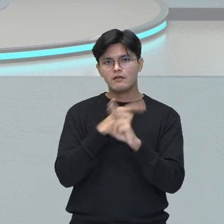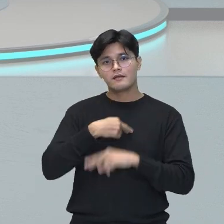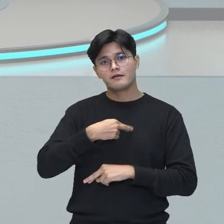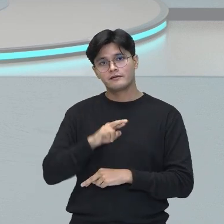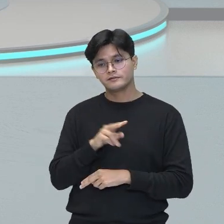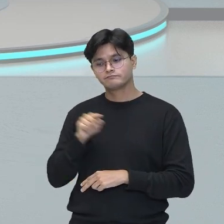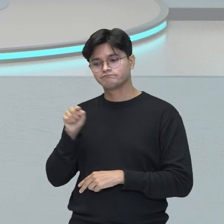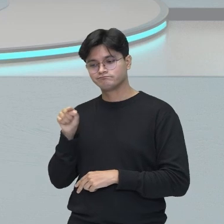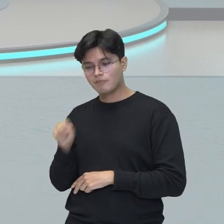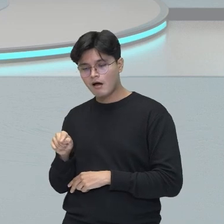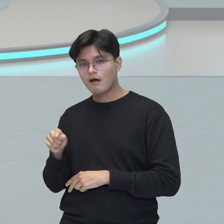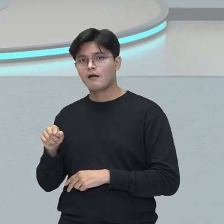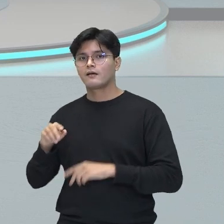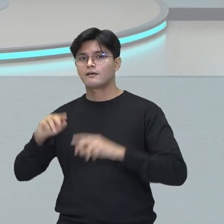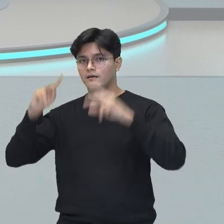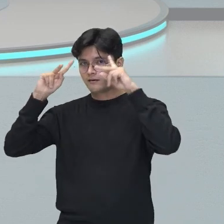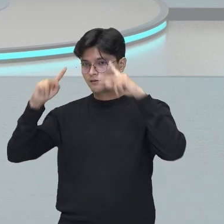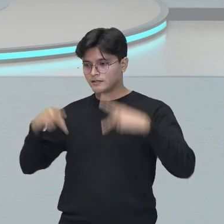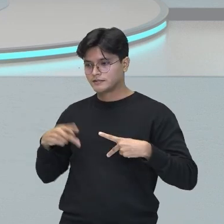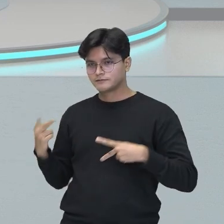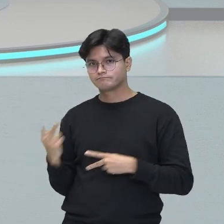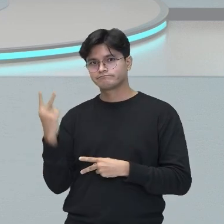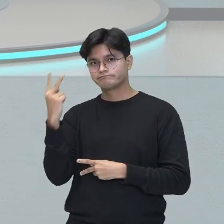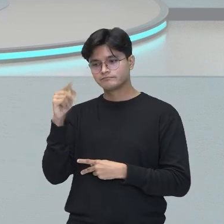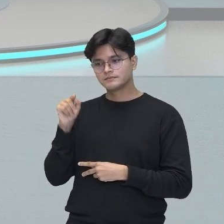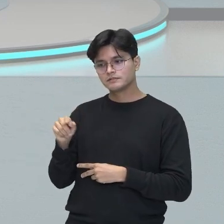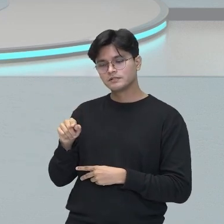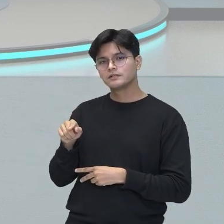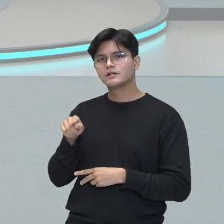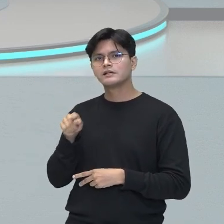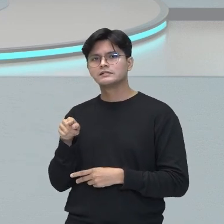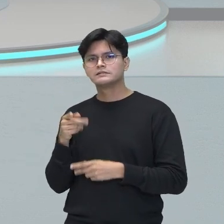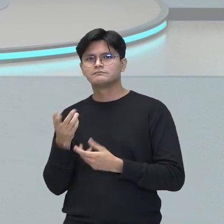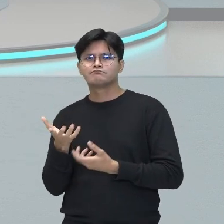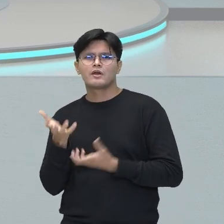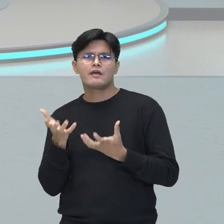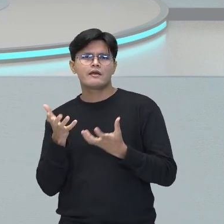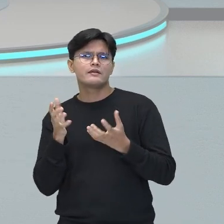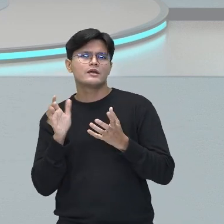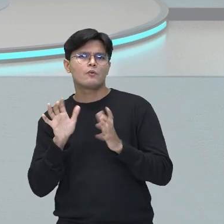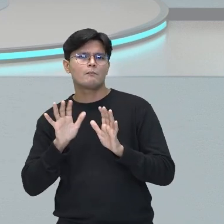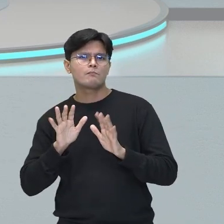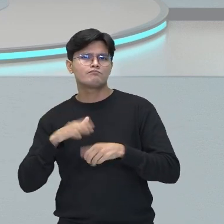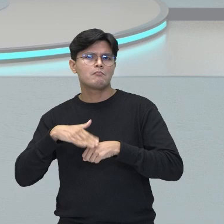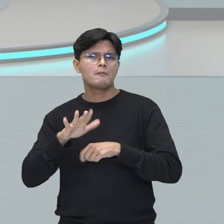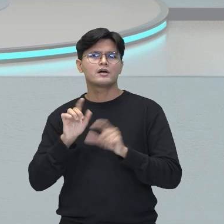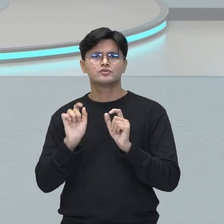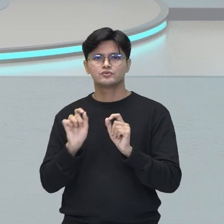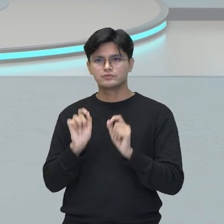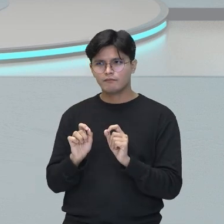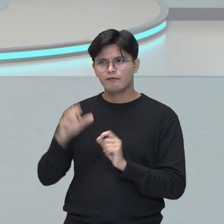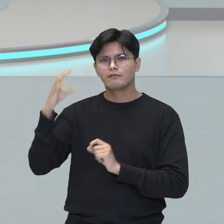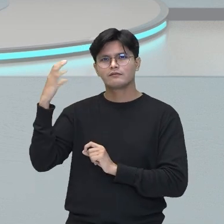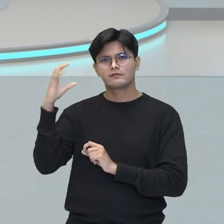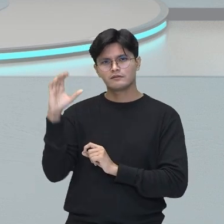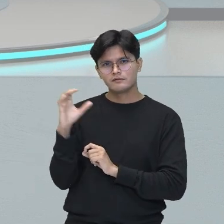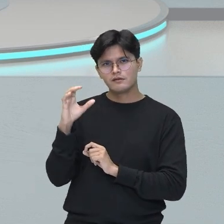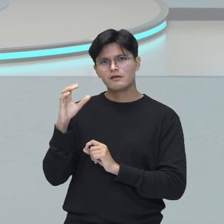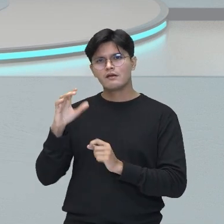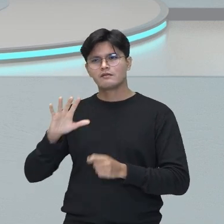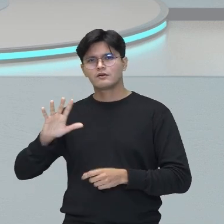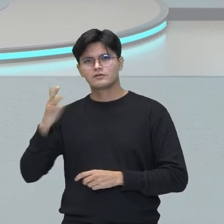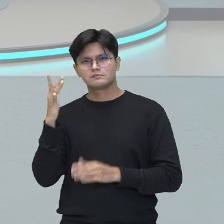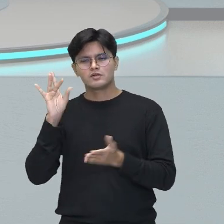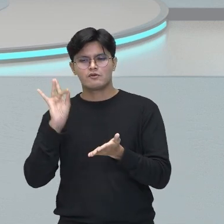procuraram né mais a realidade das coisas procuraram mais a ciência aí